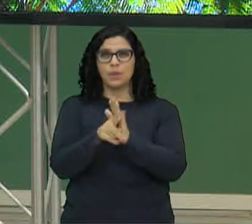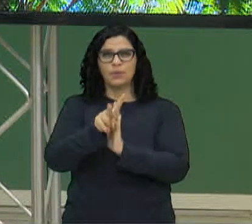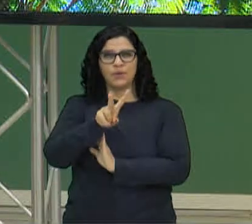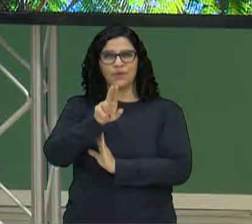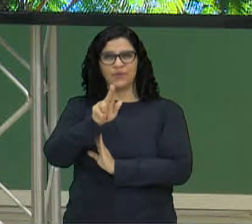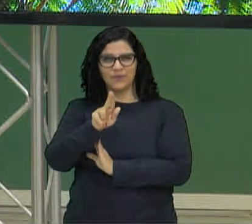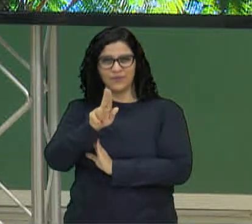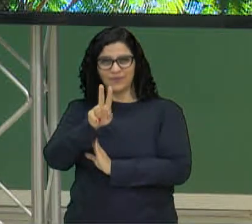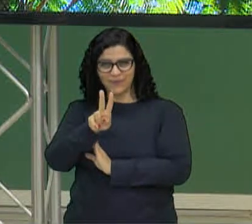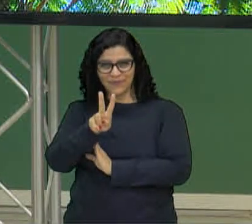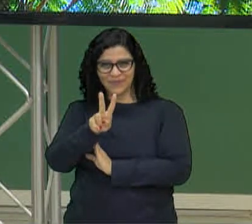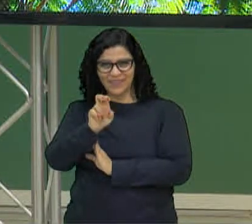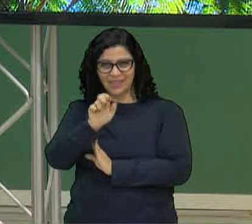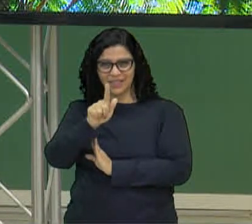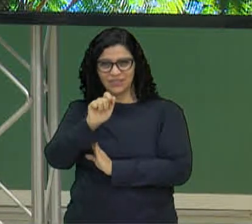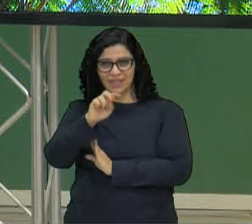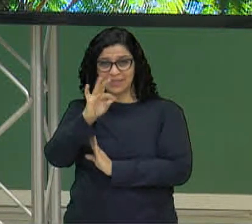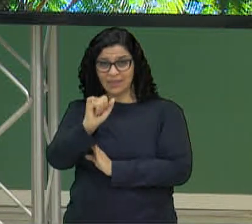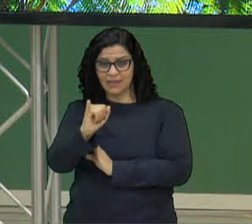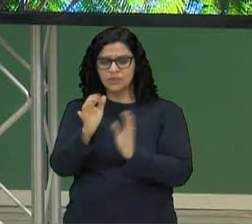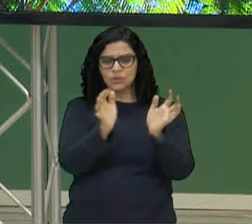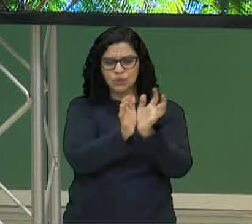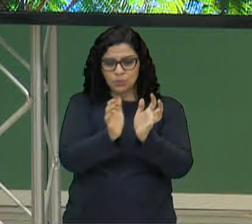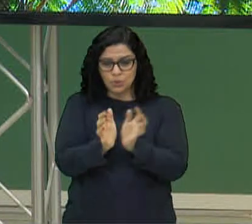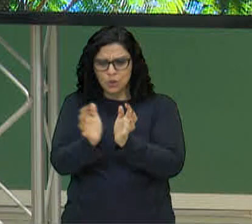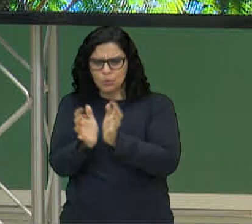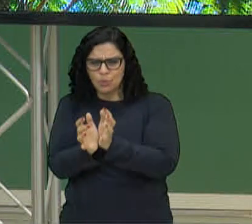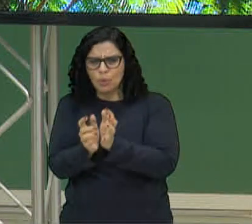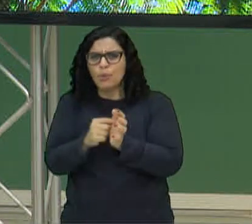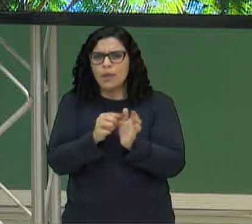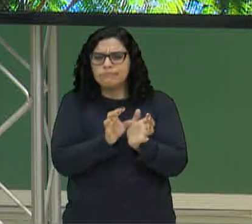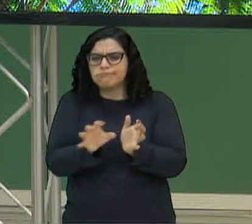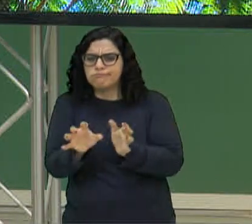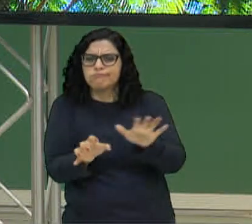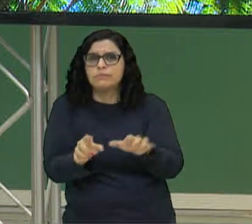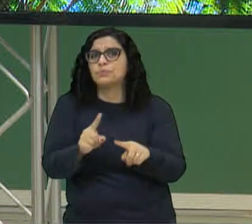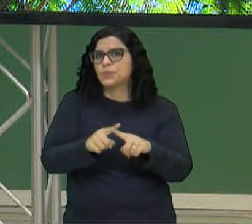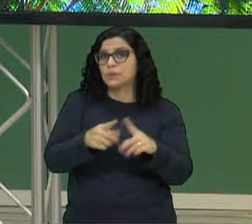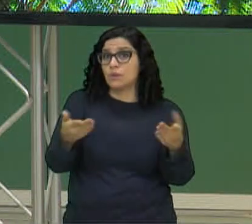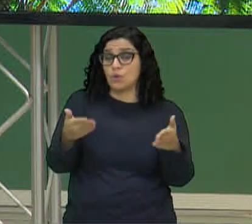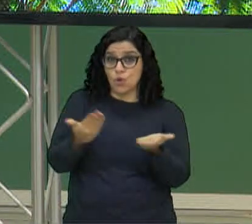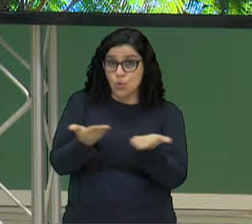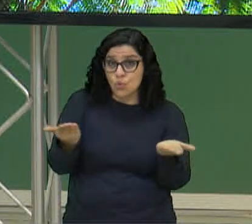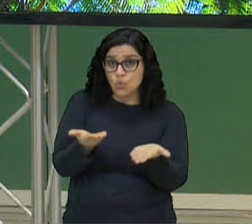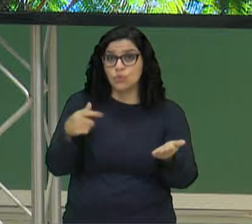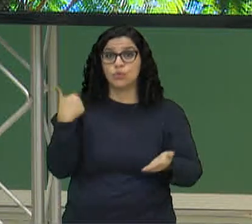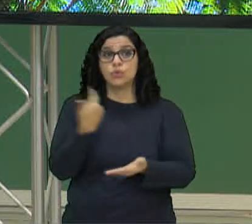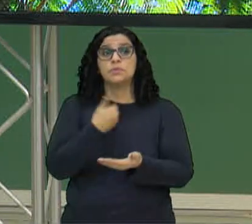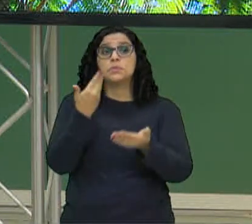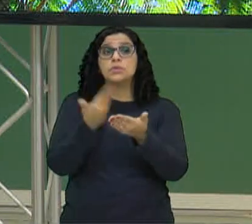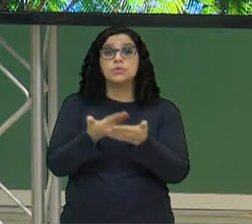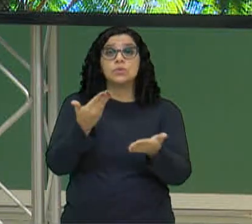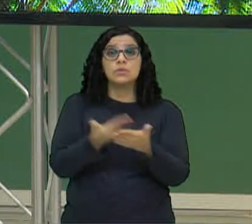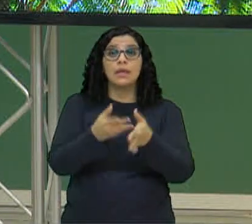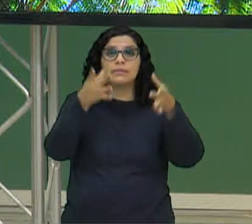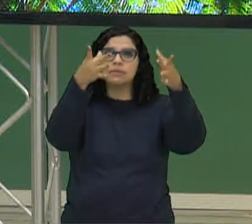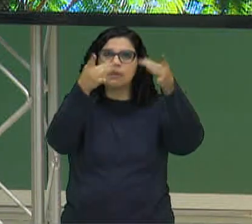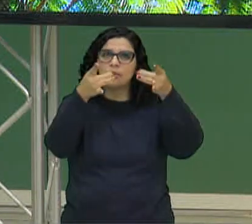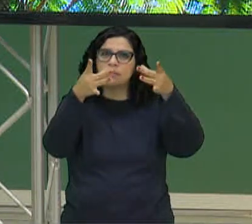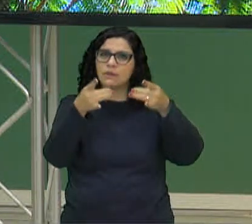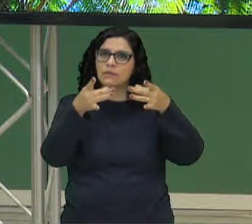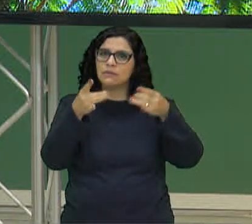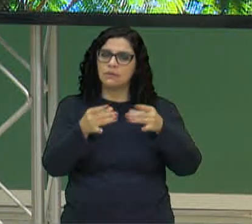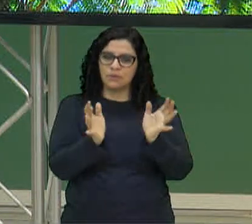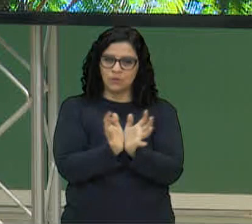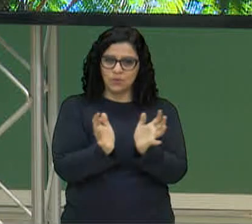os grupos dos vegetais, por que que eles estão em cada um daqueles grupos. A partir de hoje, vamos detalhar